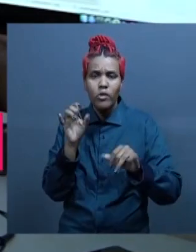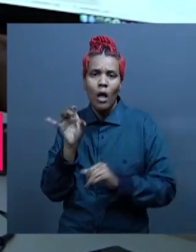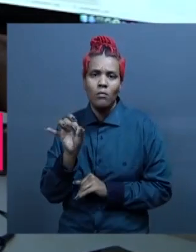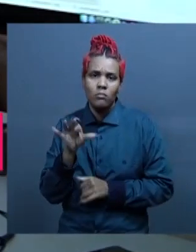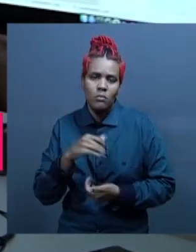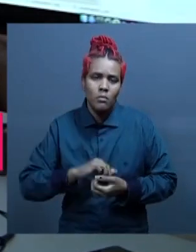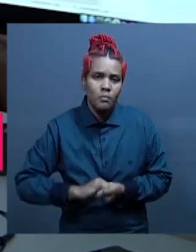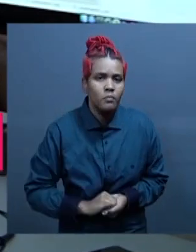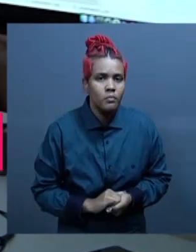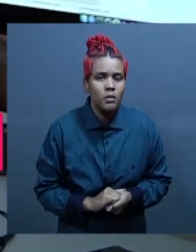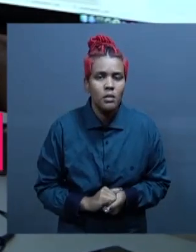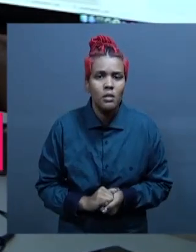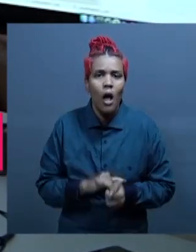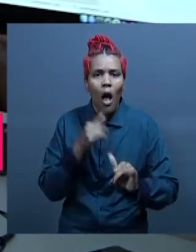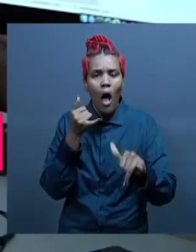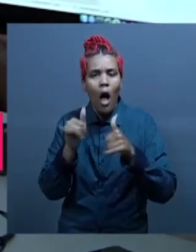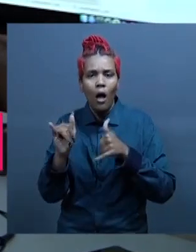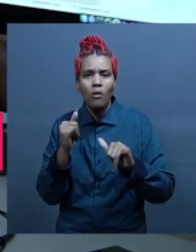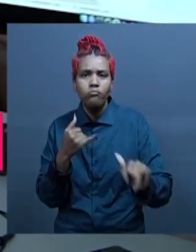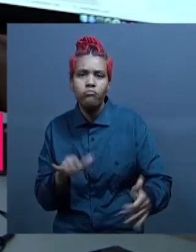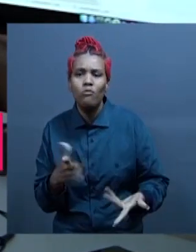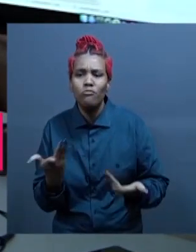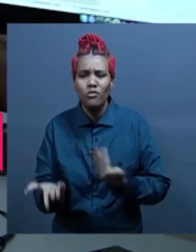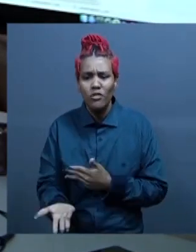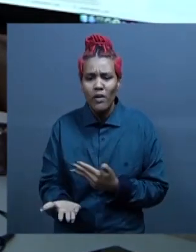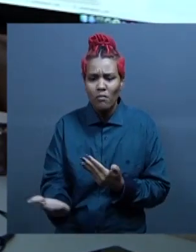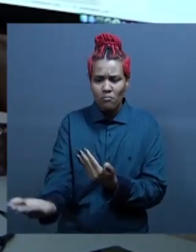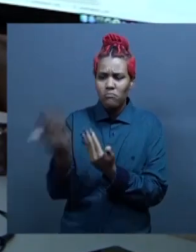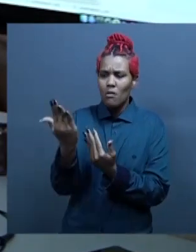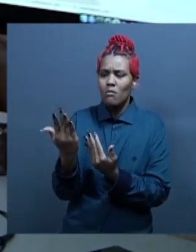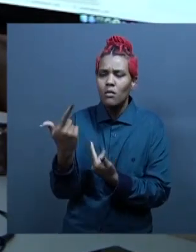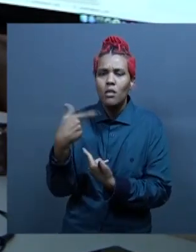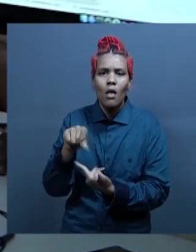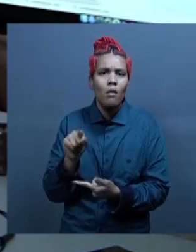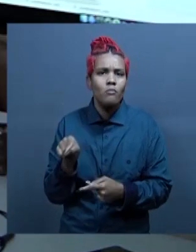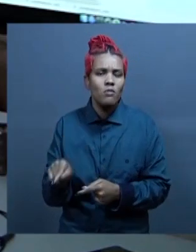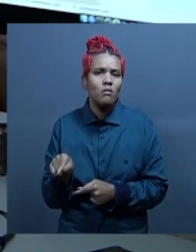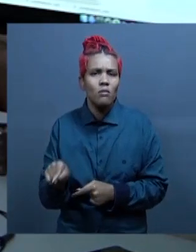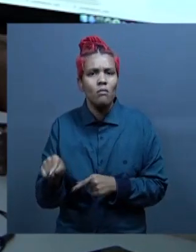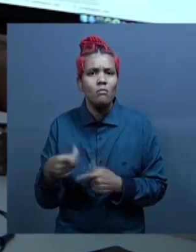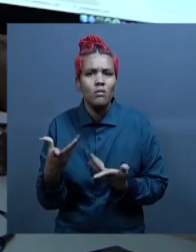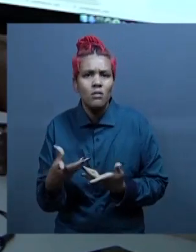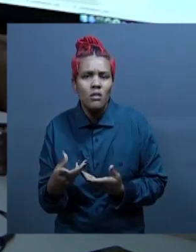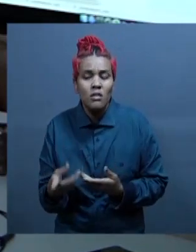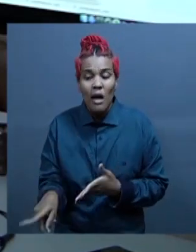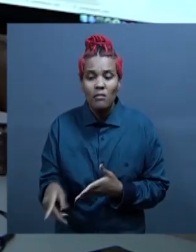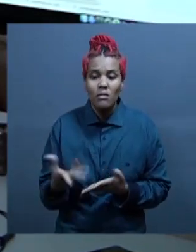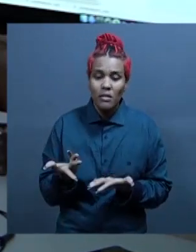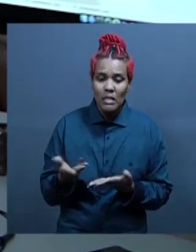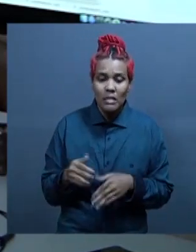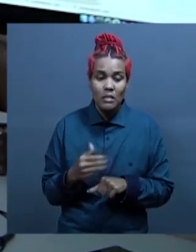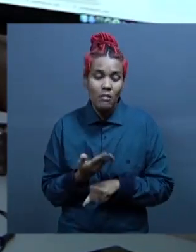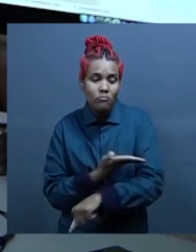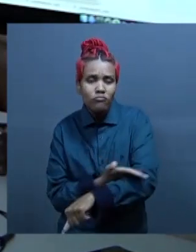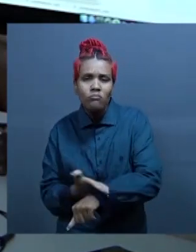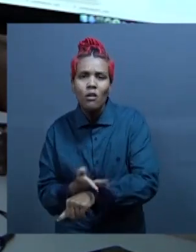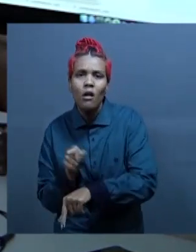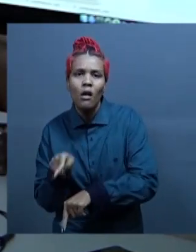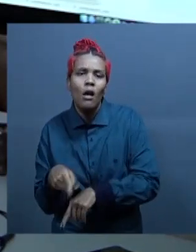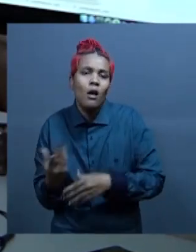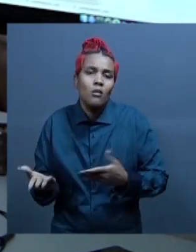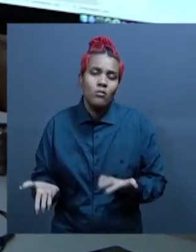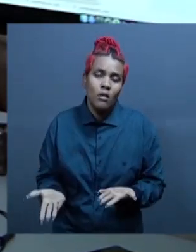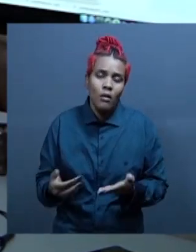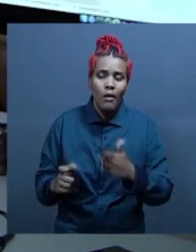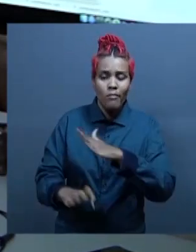anúncio ela não quer ser impactado com uma mídia gera conversão é ele que é ser educado assim encantado por poder jogar para poder comprar a